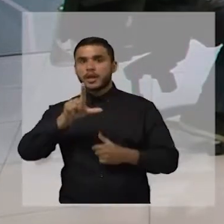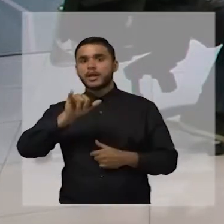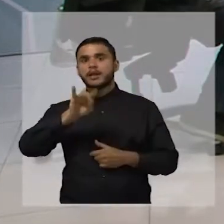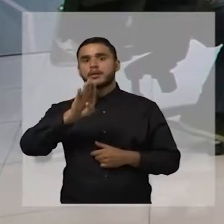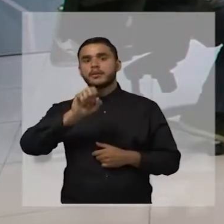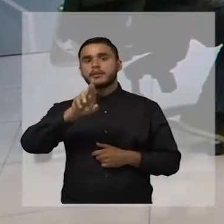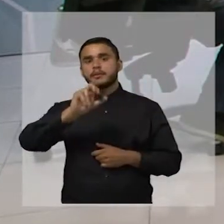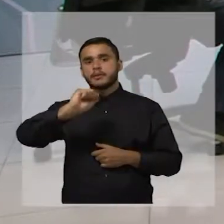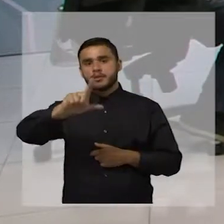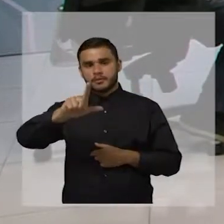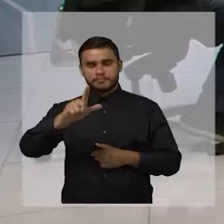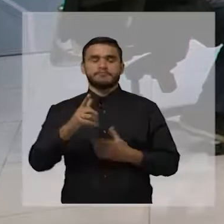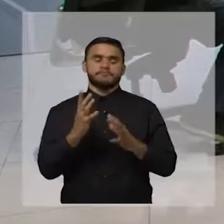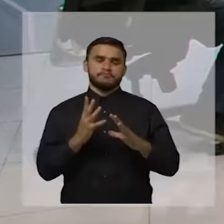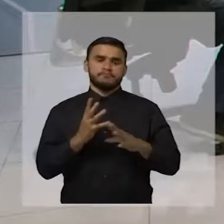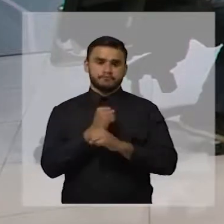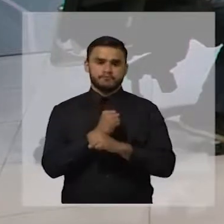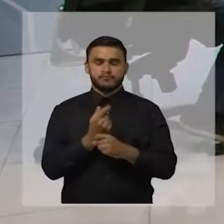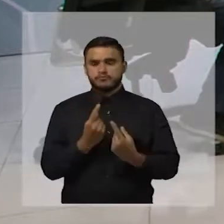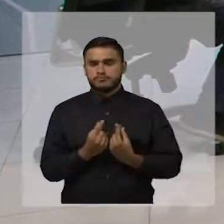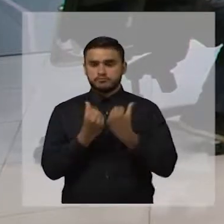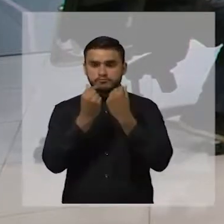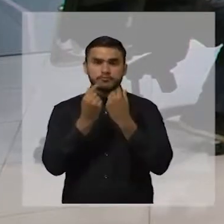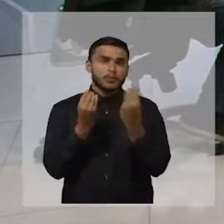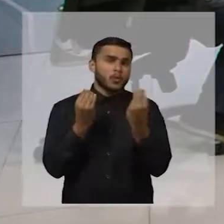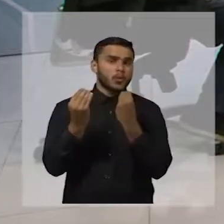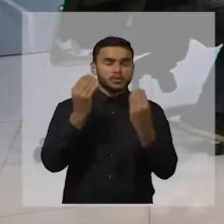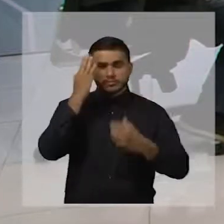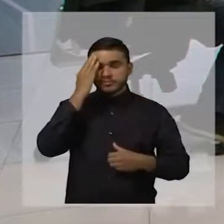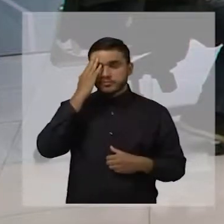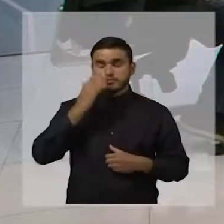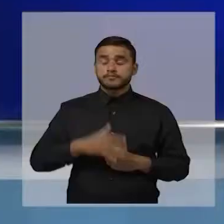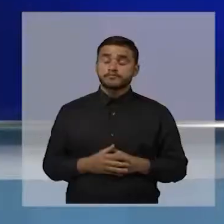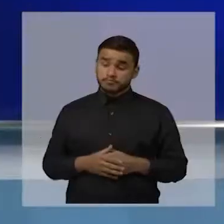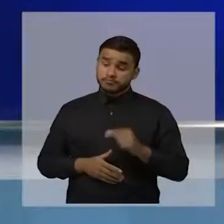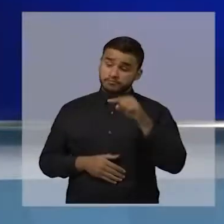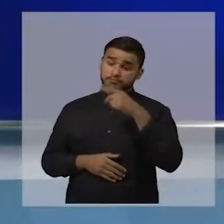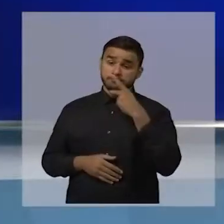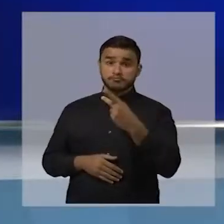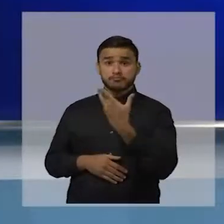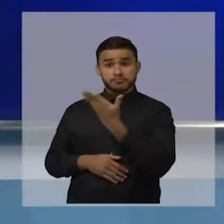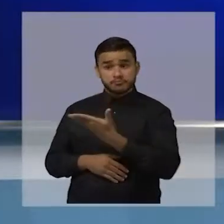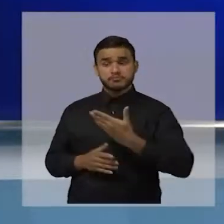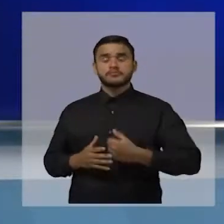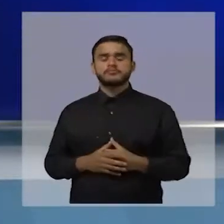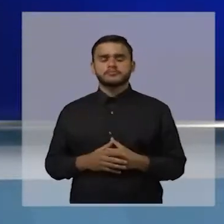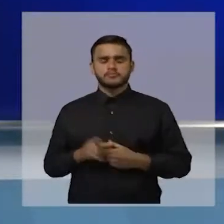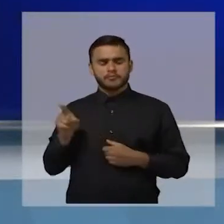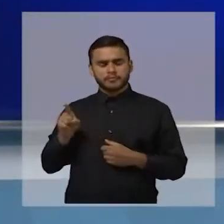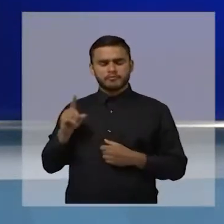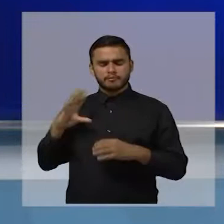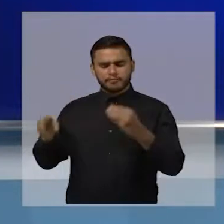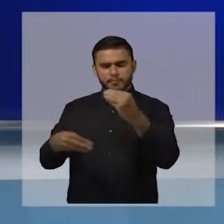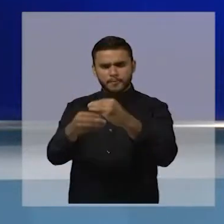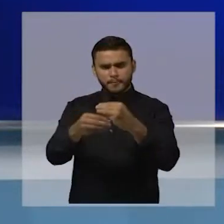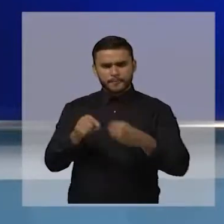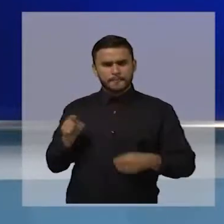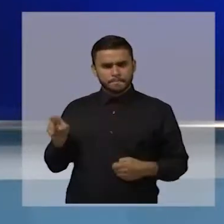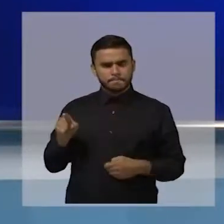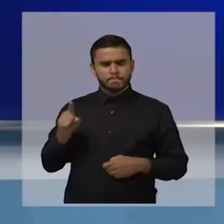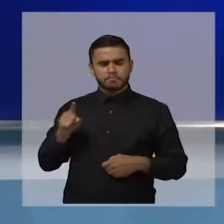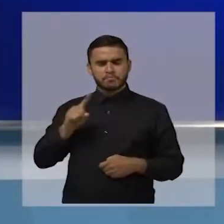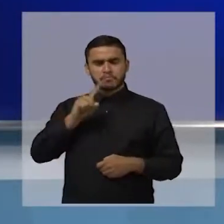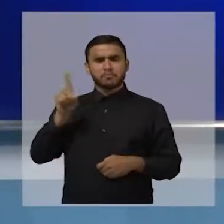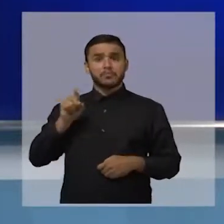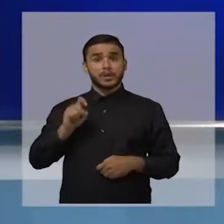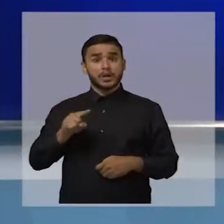pensamento mais ou menos coeso sobre a visão liberal da economia brasileira, mas o Djalma foi uma interrogação.